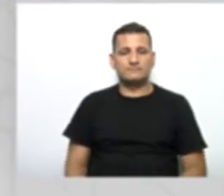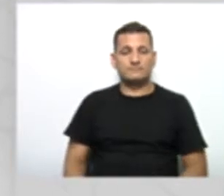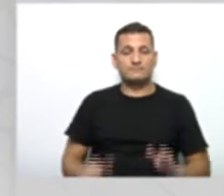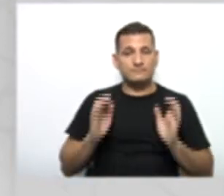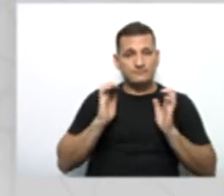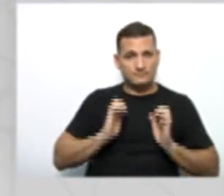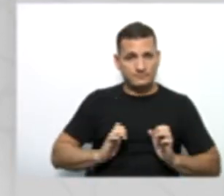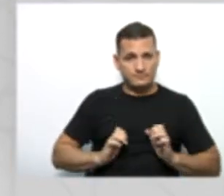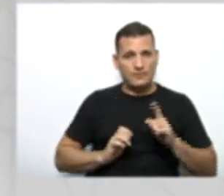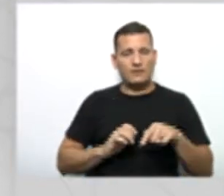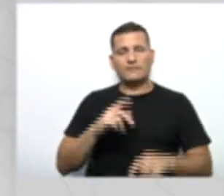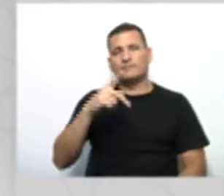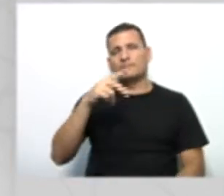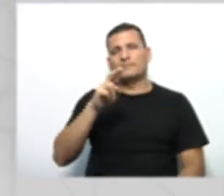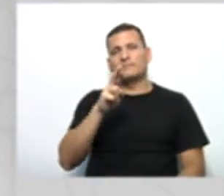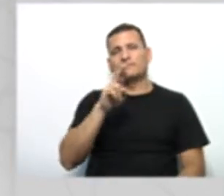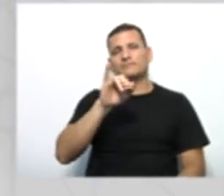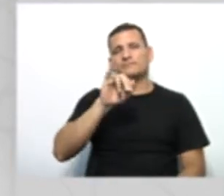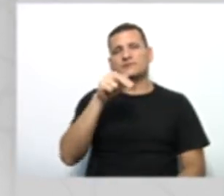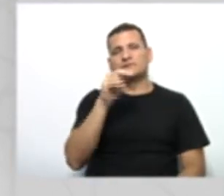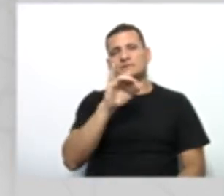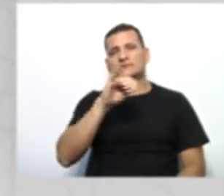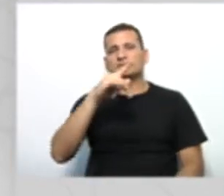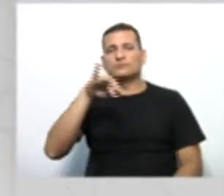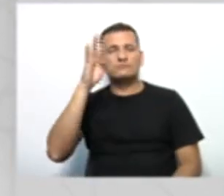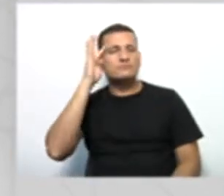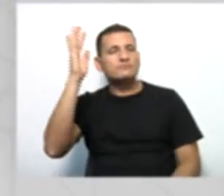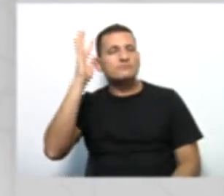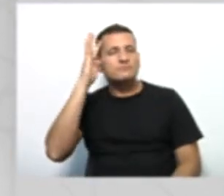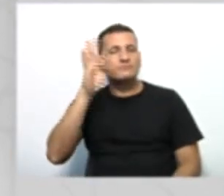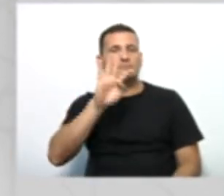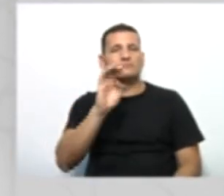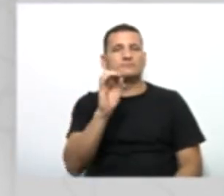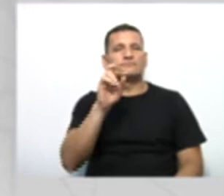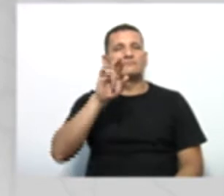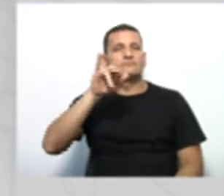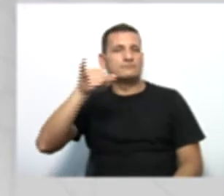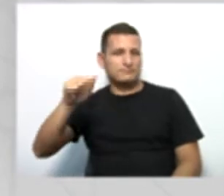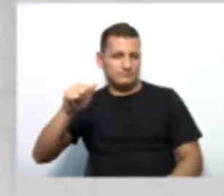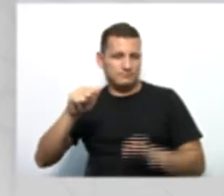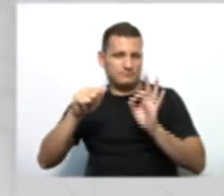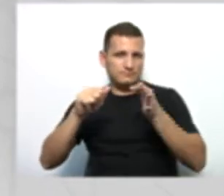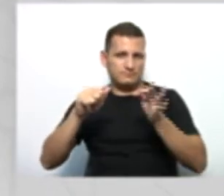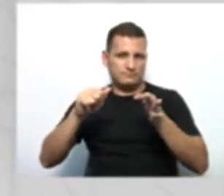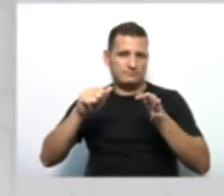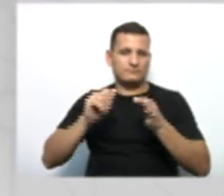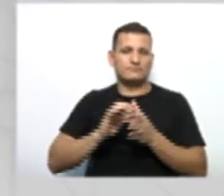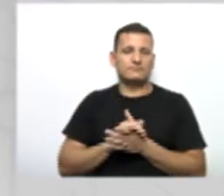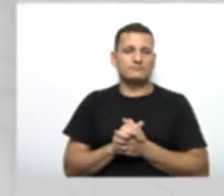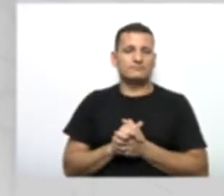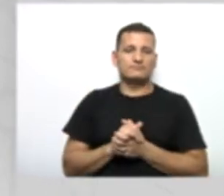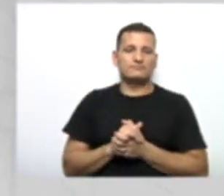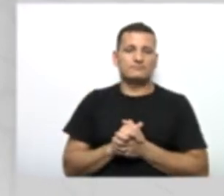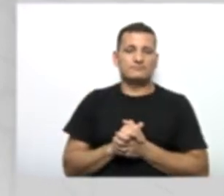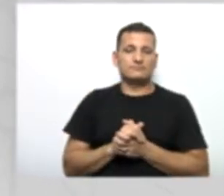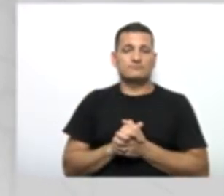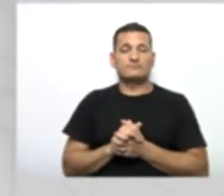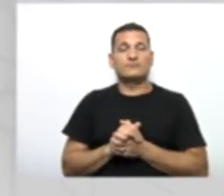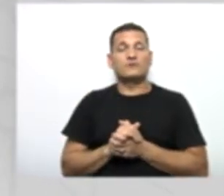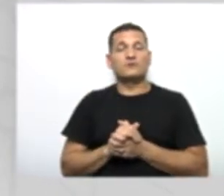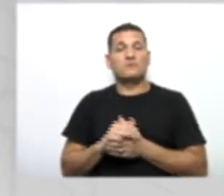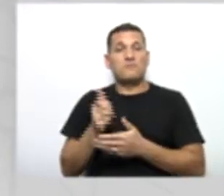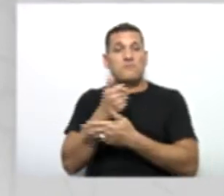Ética é princípio. A ética é sempre estes princípios que regem as ações. Enquanto a moral é